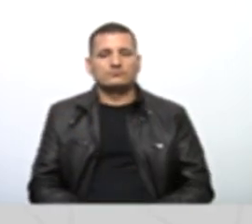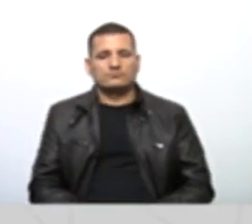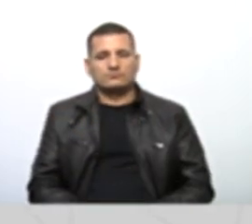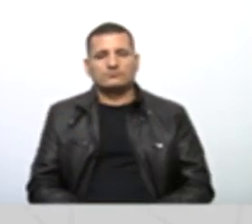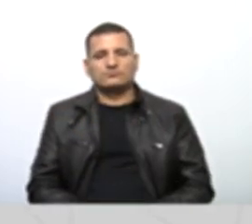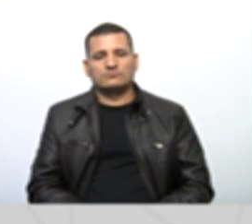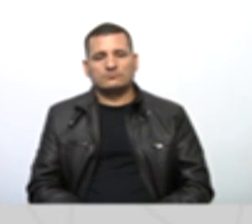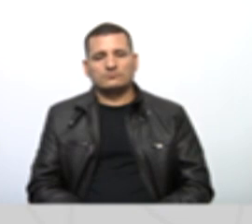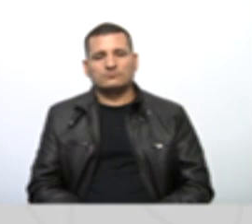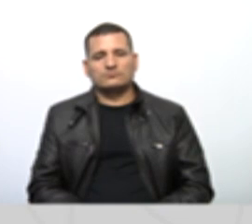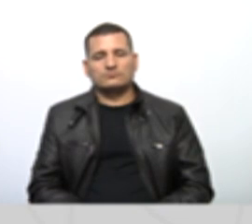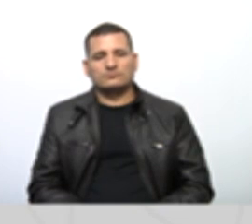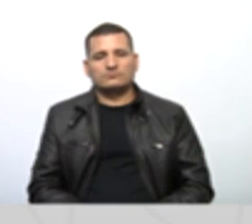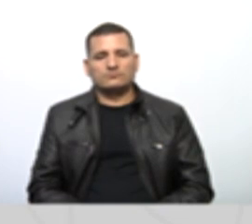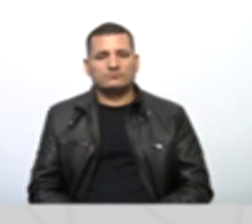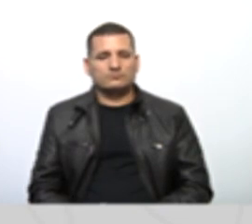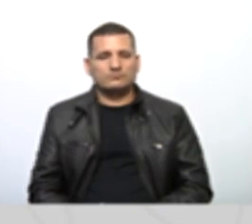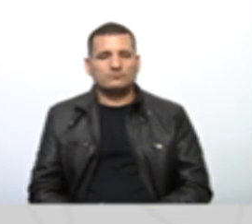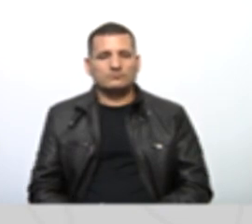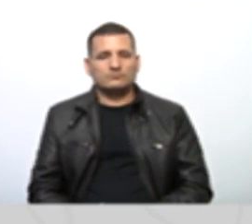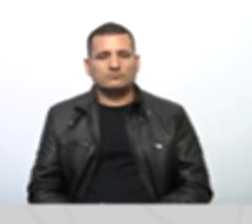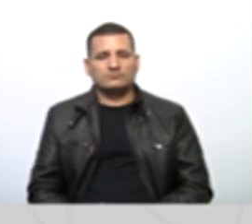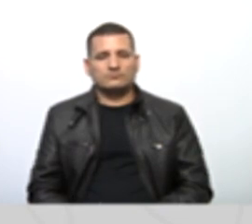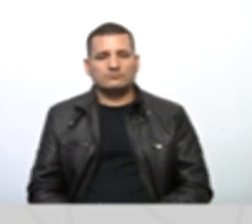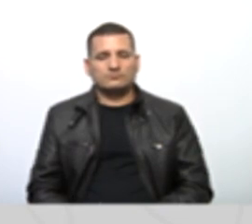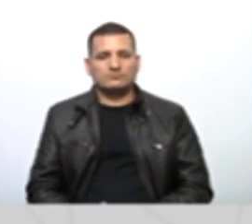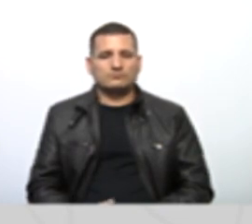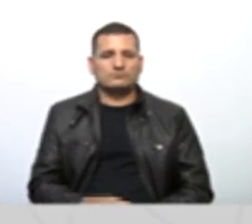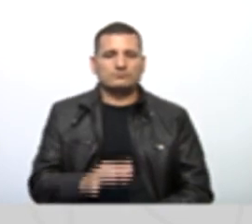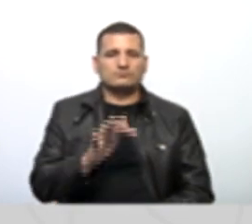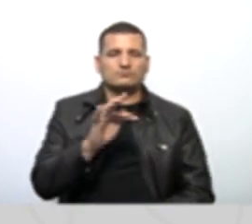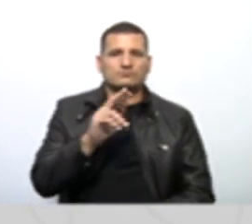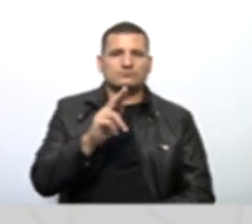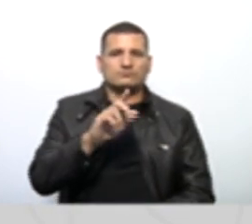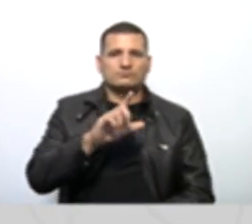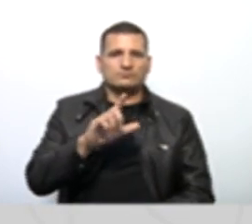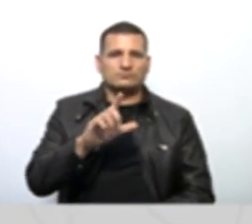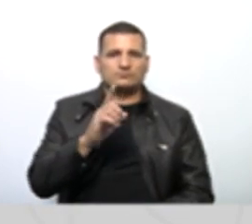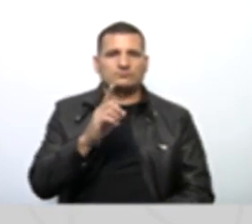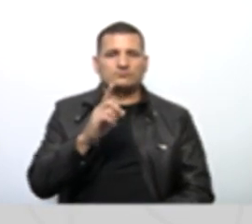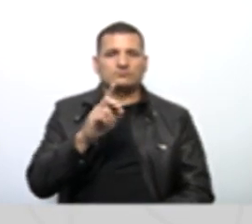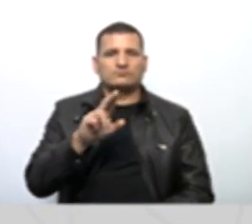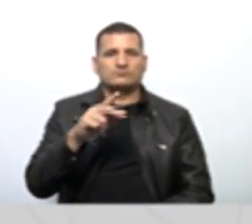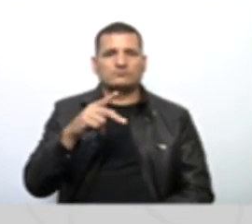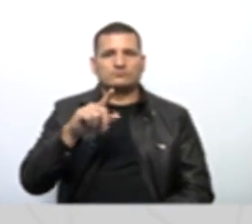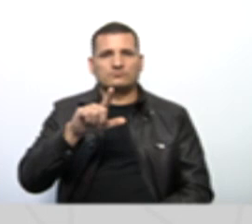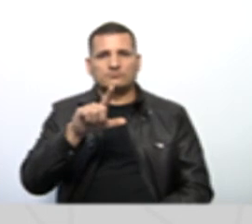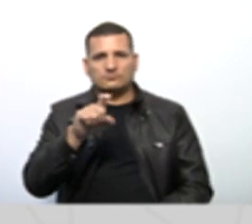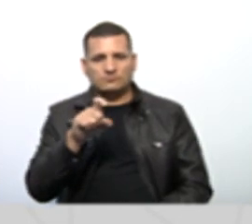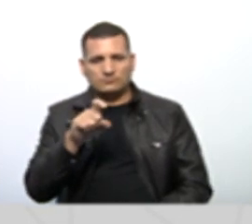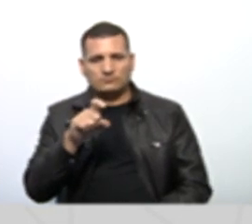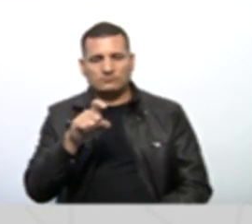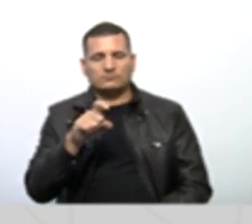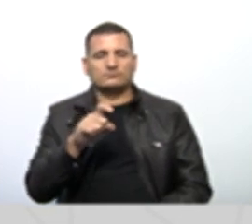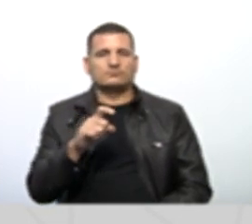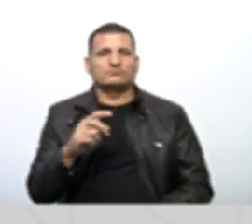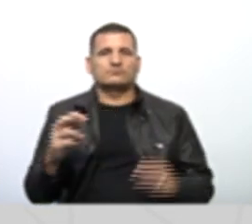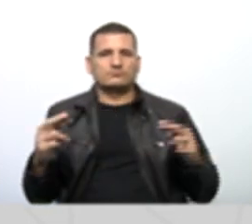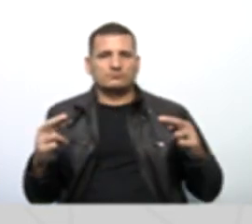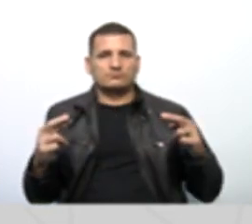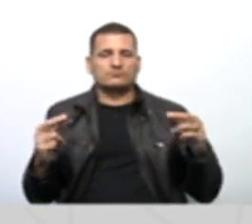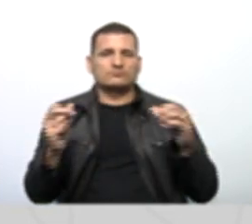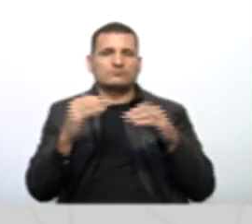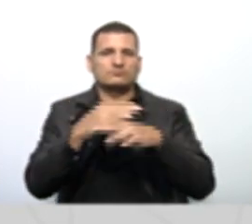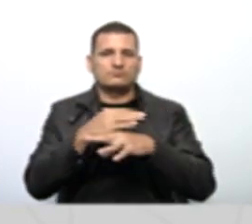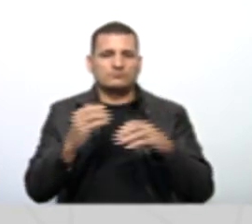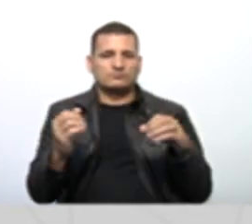falceu do sexo ele é fundo porque se for full duplex ser e simultaneamente nos dois sentidos nem isso então o